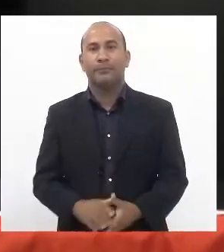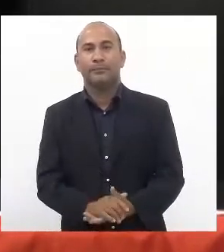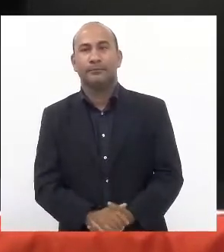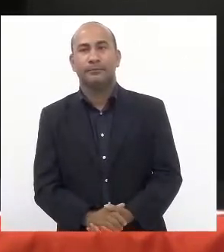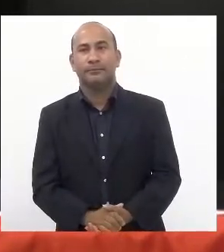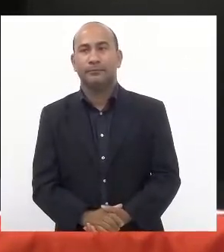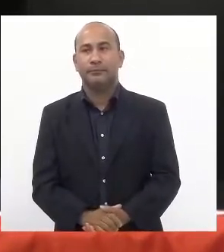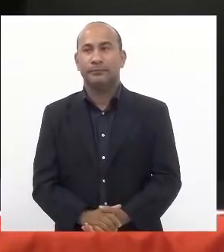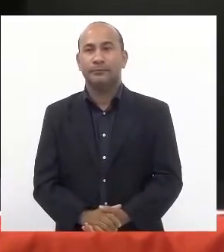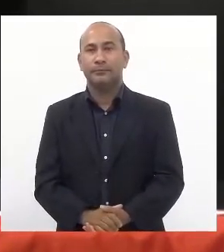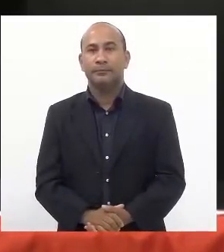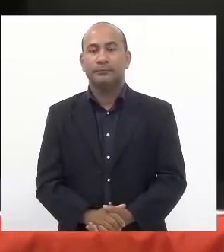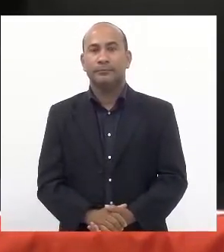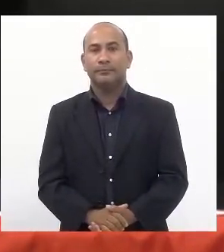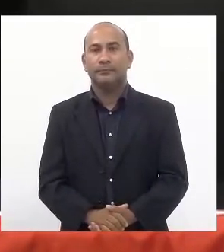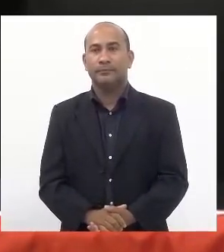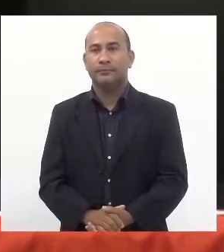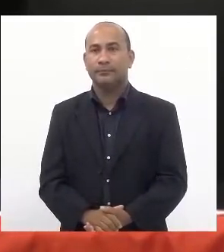do Gerard,